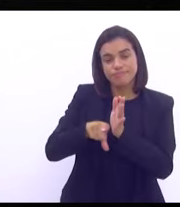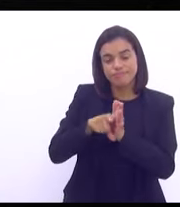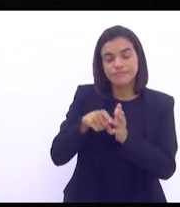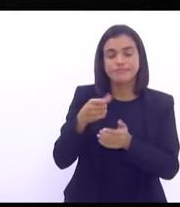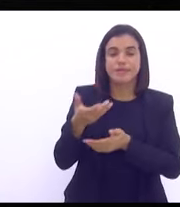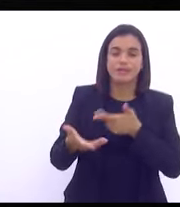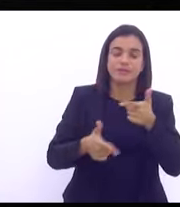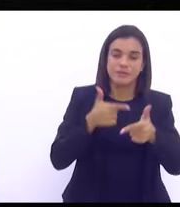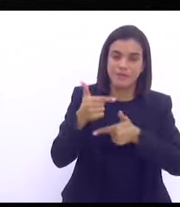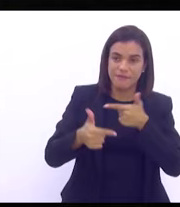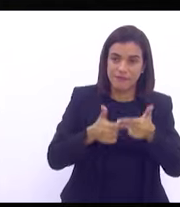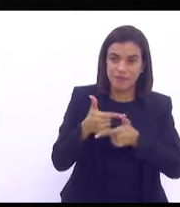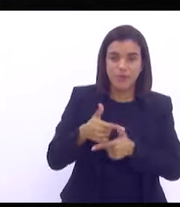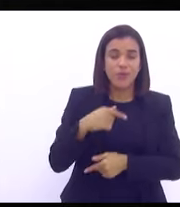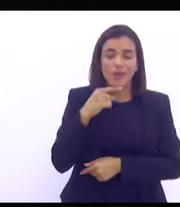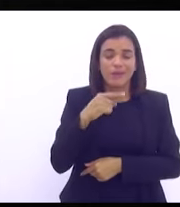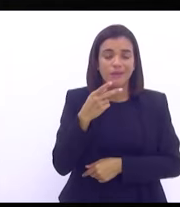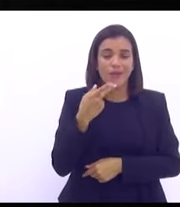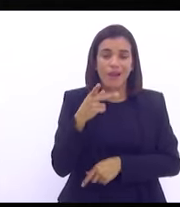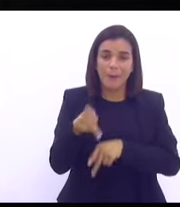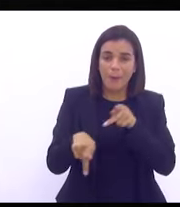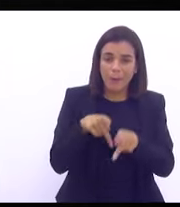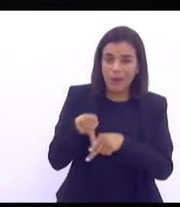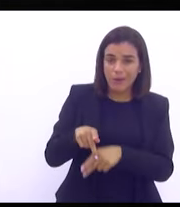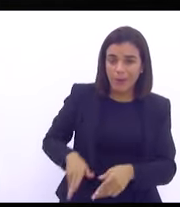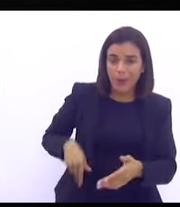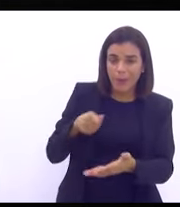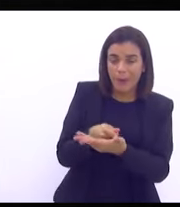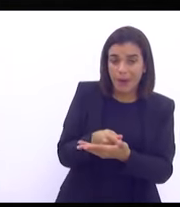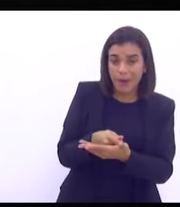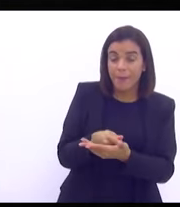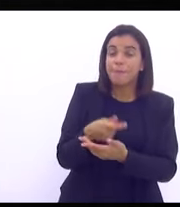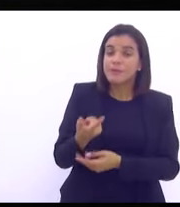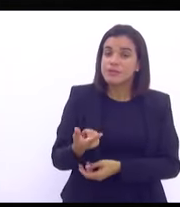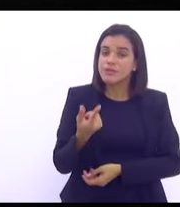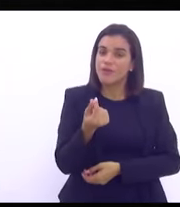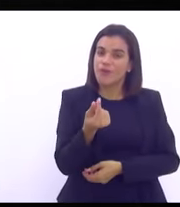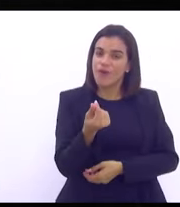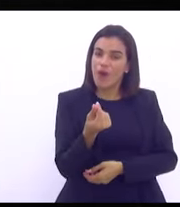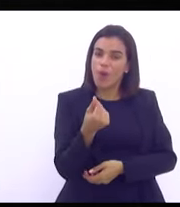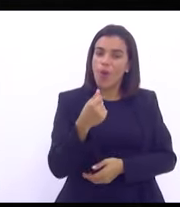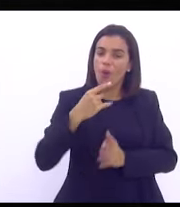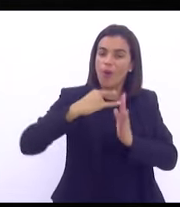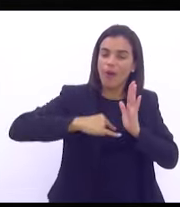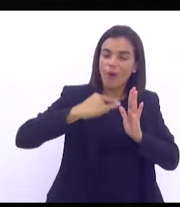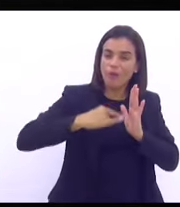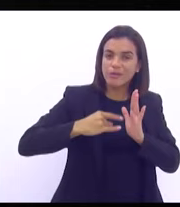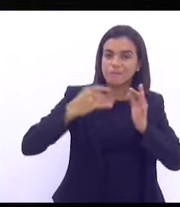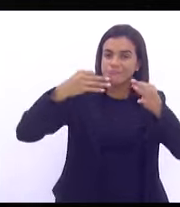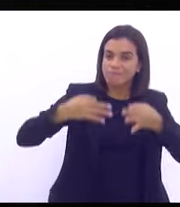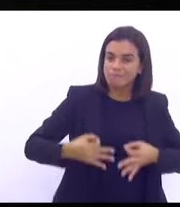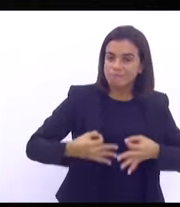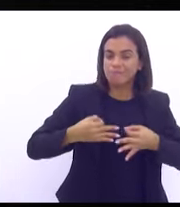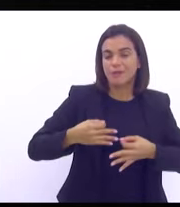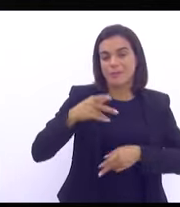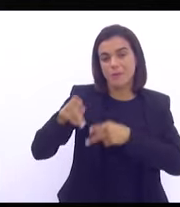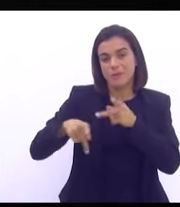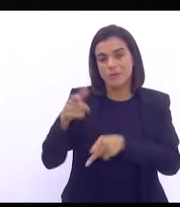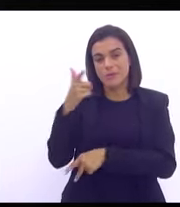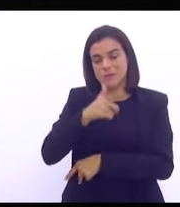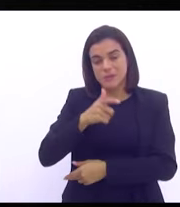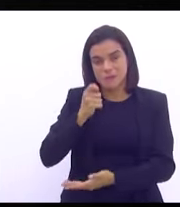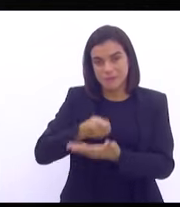serviço. Não adianta dizer que a população não paga, tem que colocar uma tarifa social justa, que o povo trabalhador possa pagar e, com